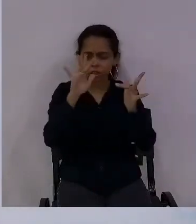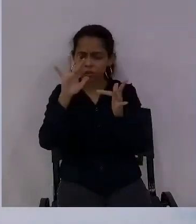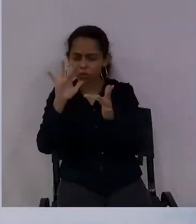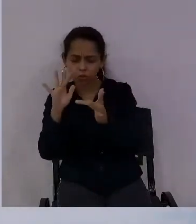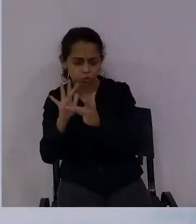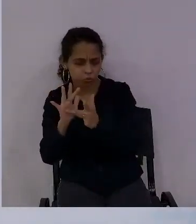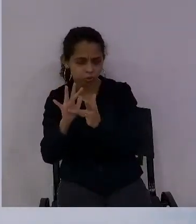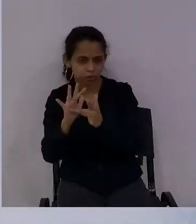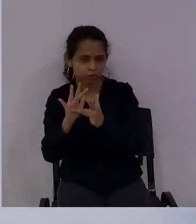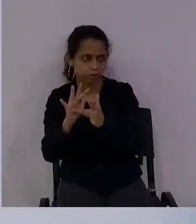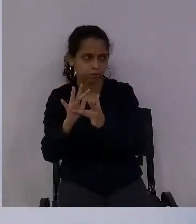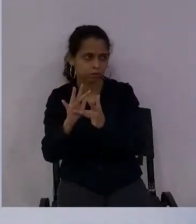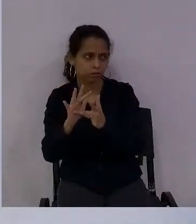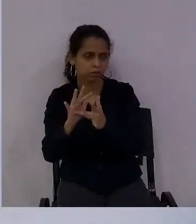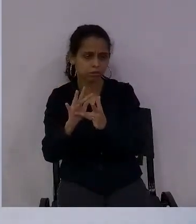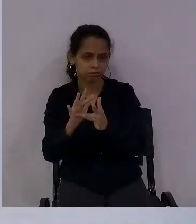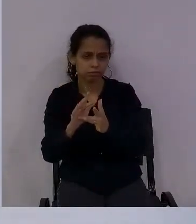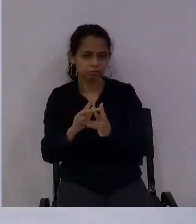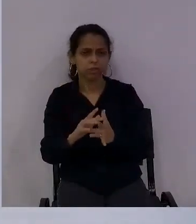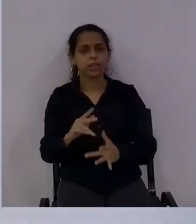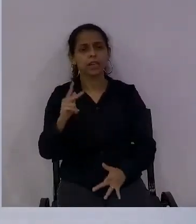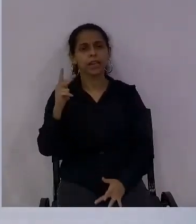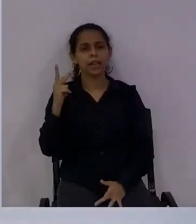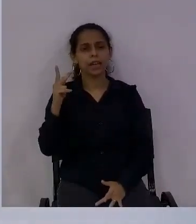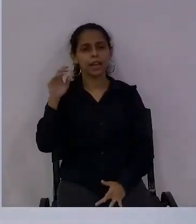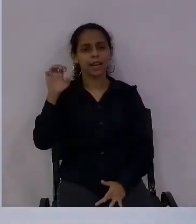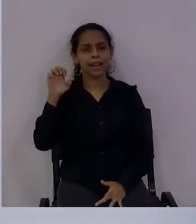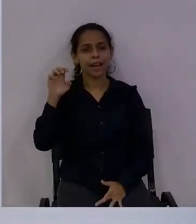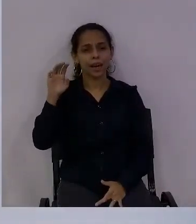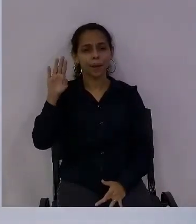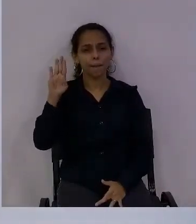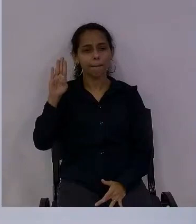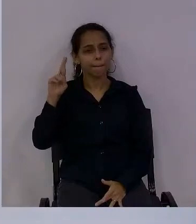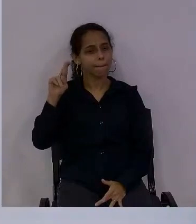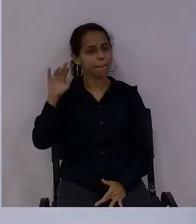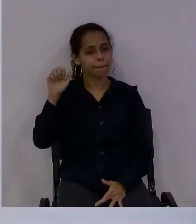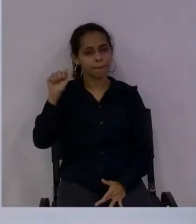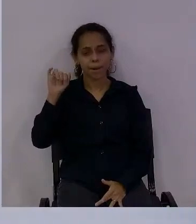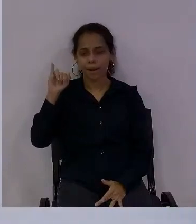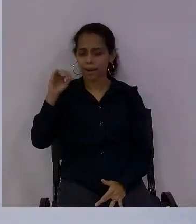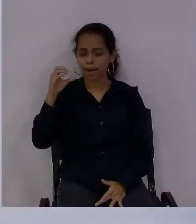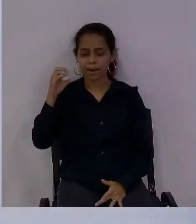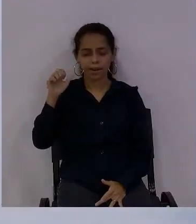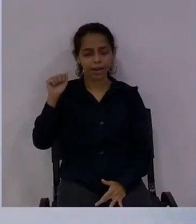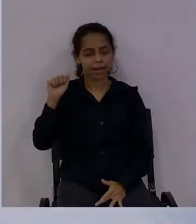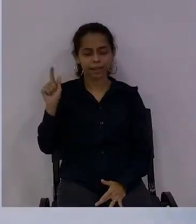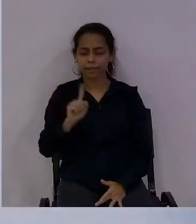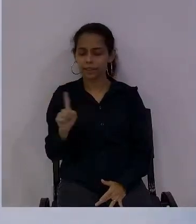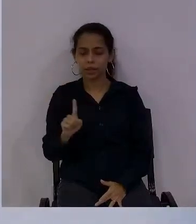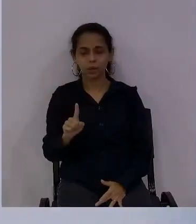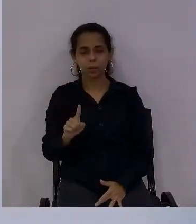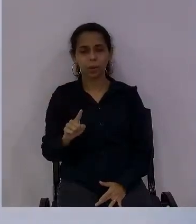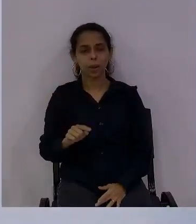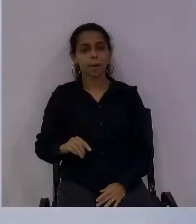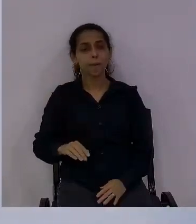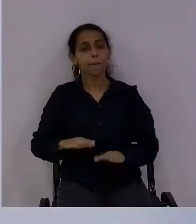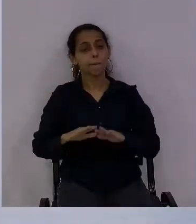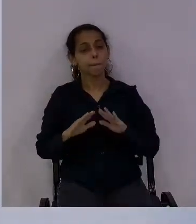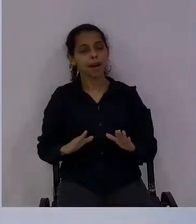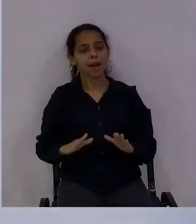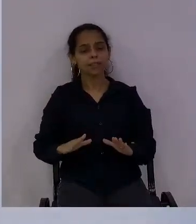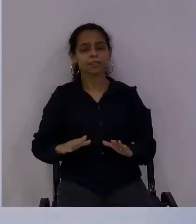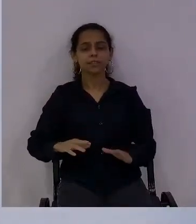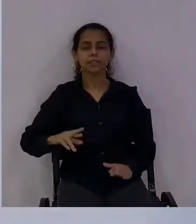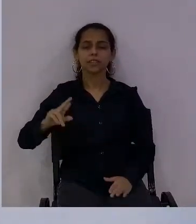Messias, foi não na língua hebraica ou na língua grega, mas não na língua hebraica ou no aramaico, mas na língua grega, onde